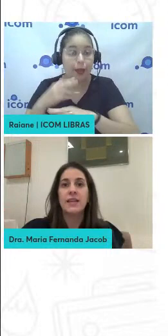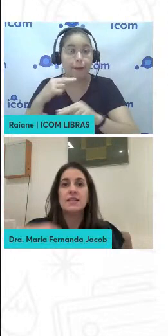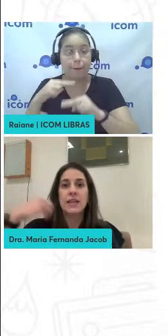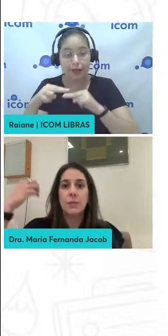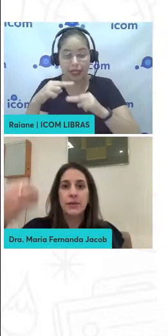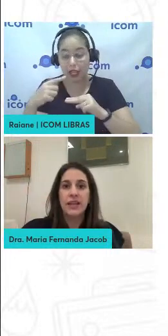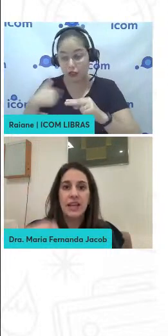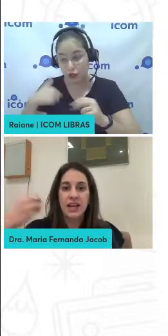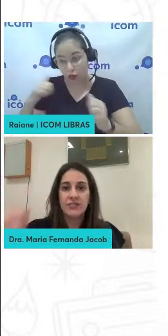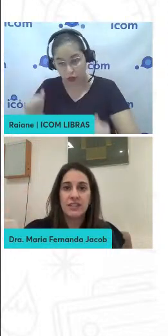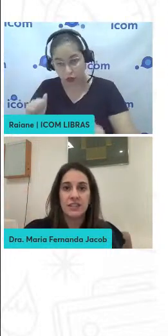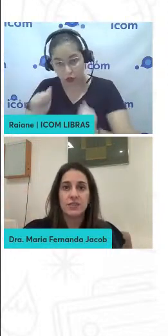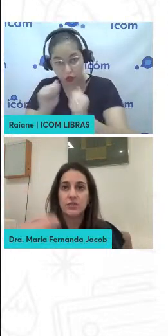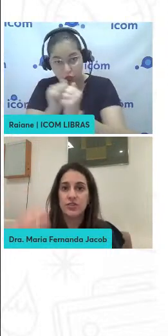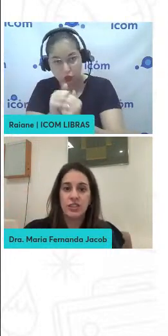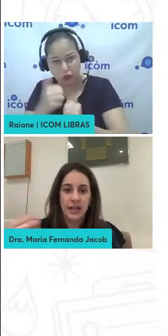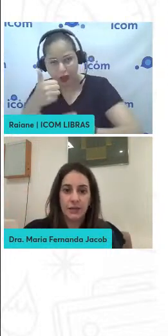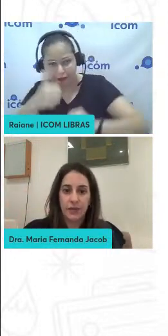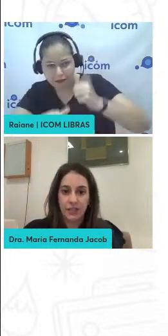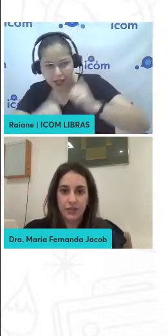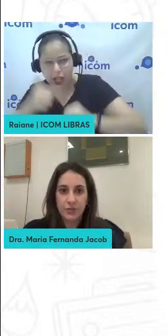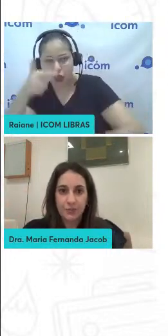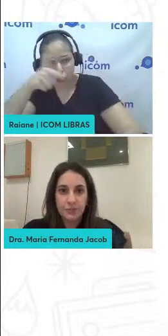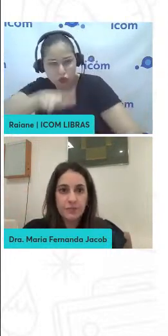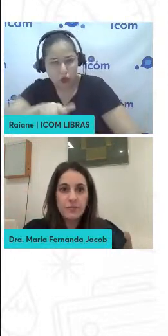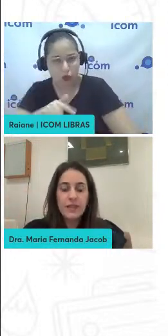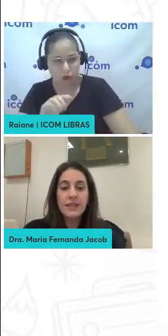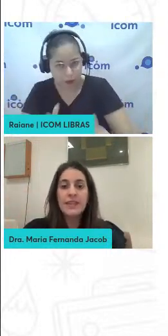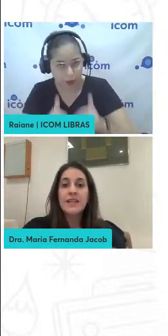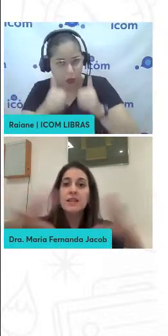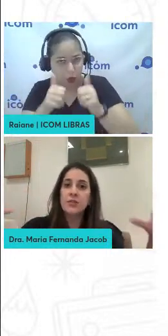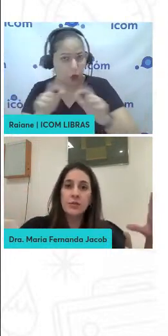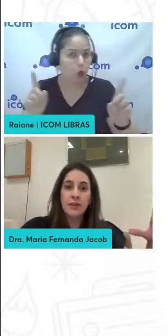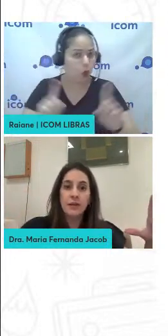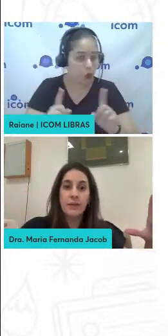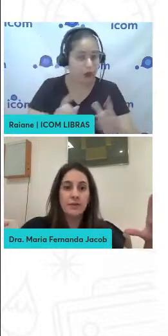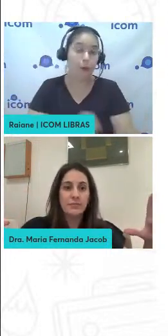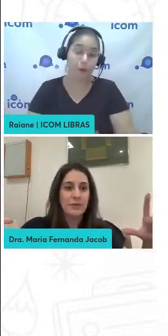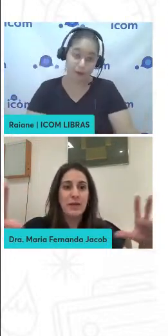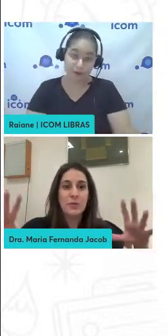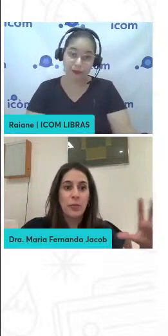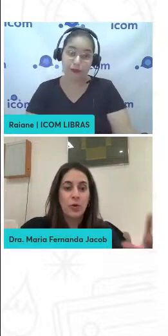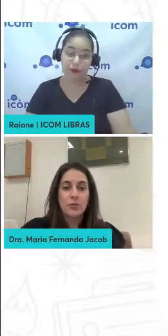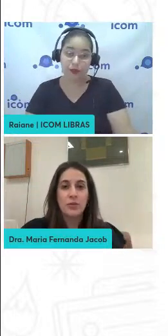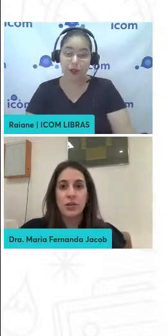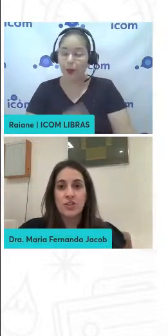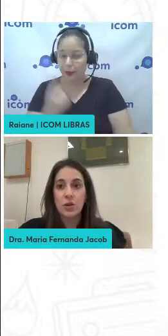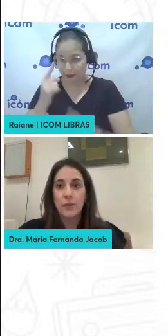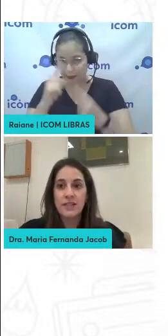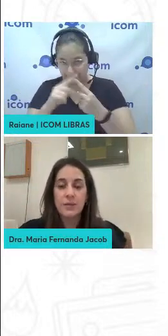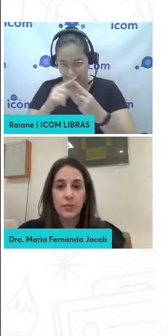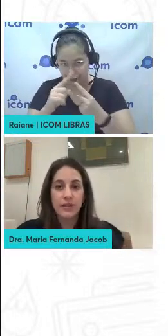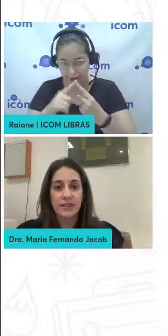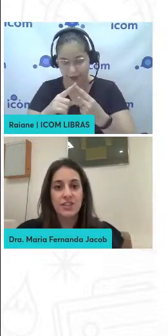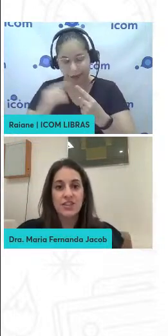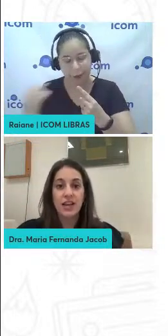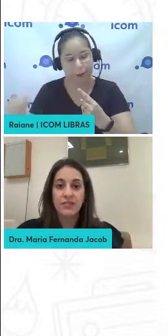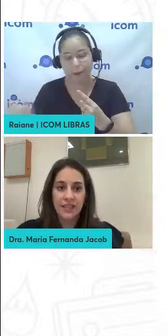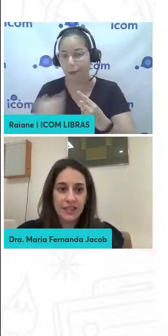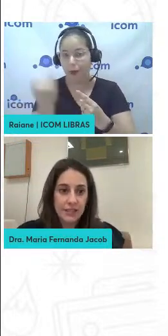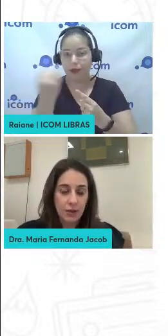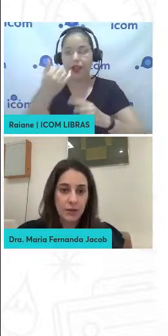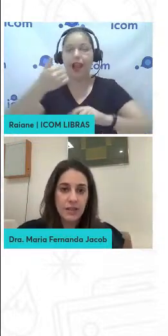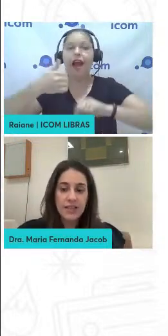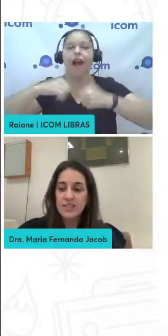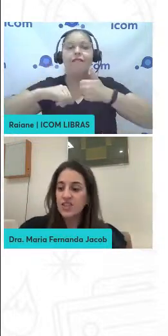ali também sempre reavaliando diariamente. Então, vamos falar pelo primeiro ponto, que eu acho que é o mais importante, que é